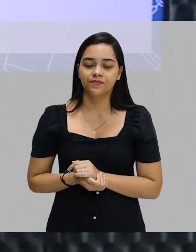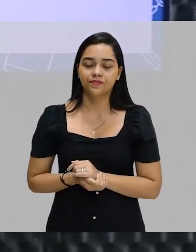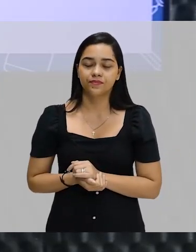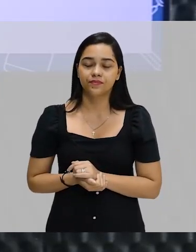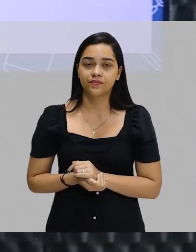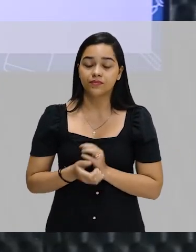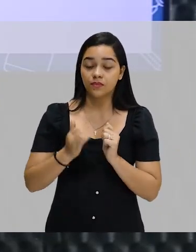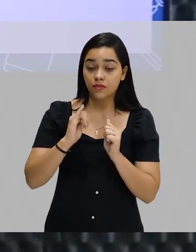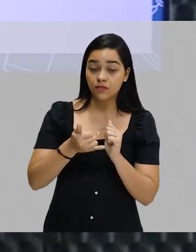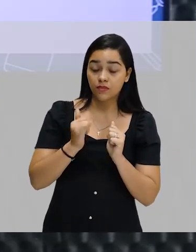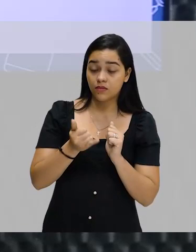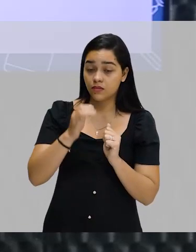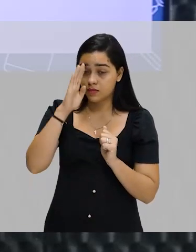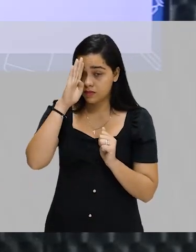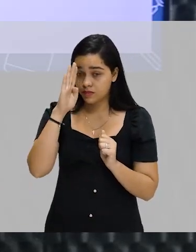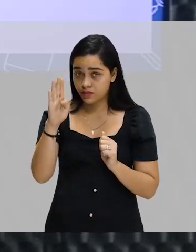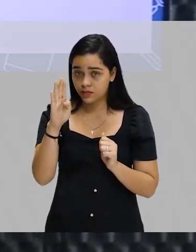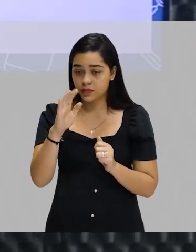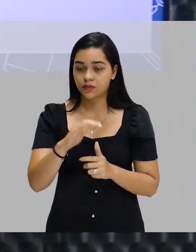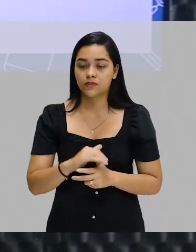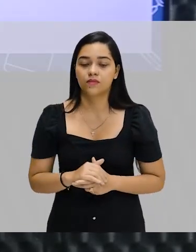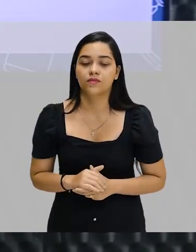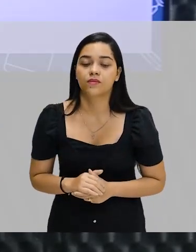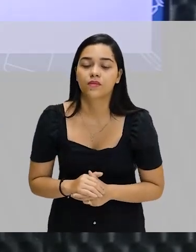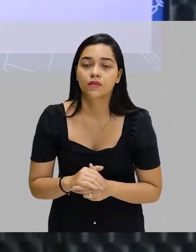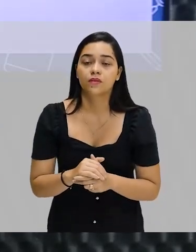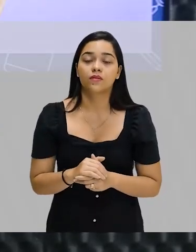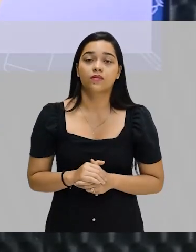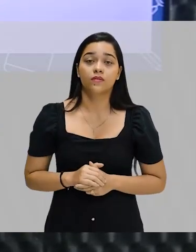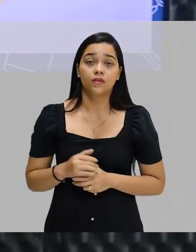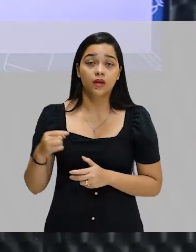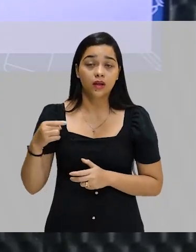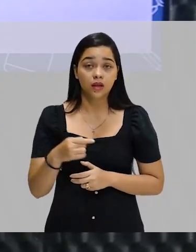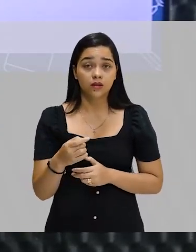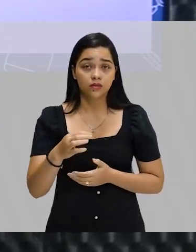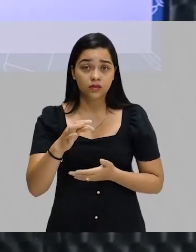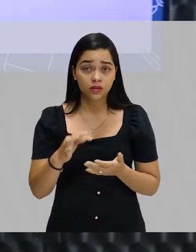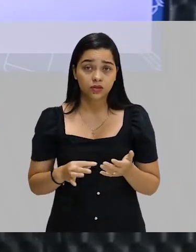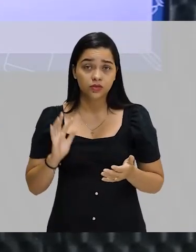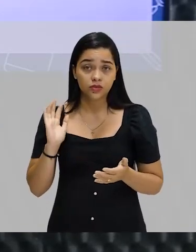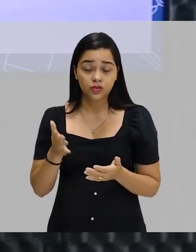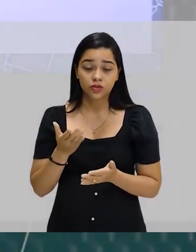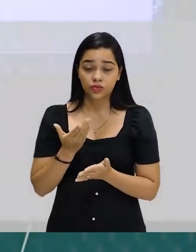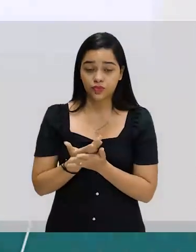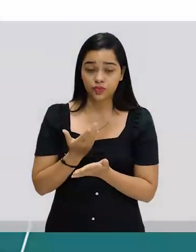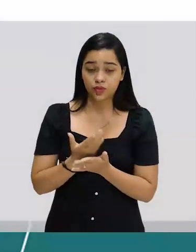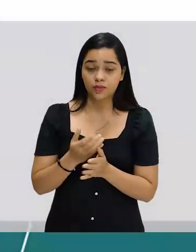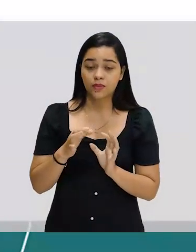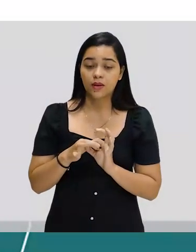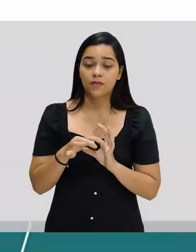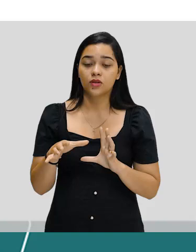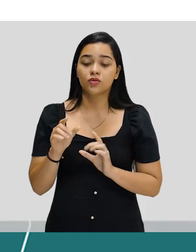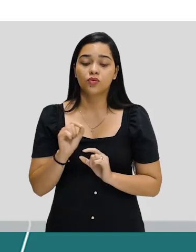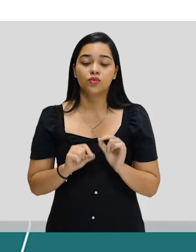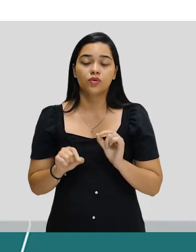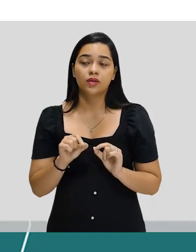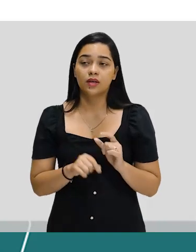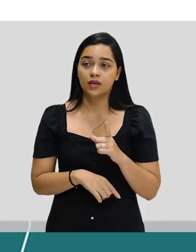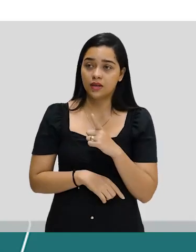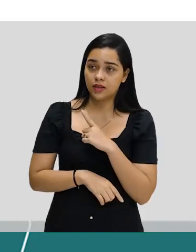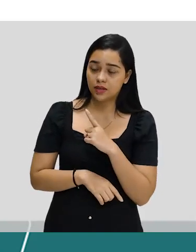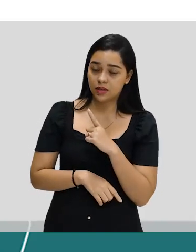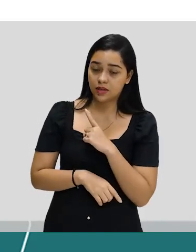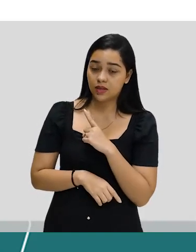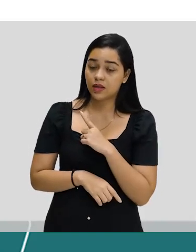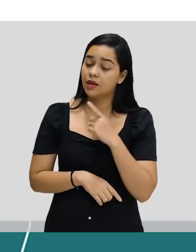O adjetivo principal a principal dificuldade é com clareza, lá do texto, que nós já acabamos de ver. Permite inferir, permite